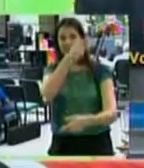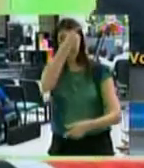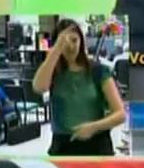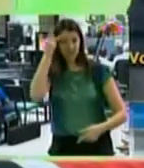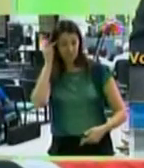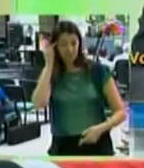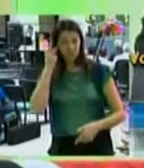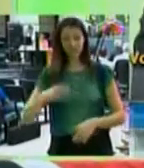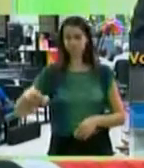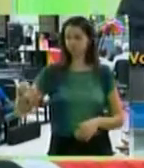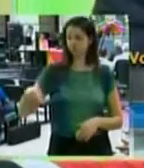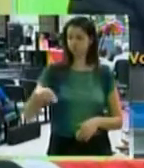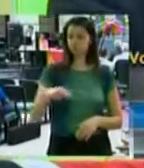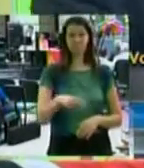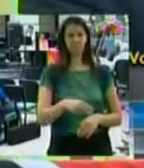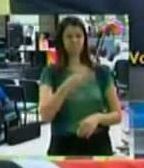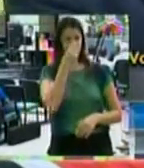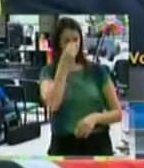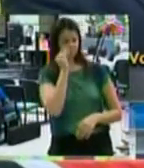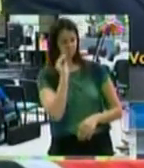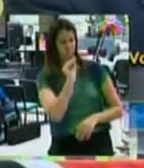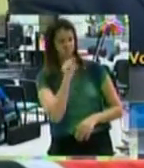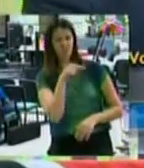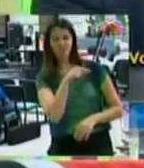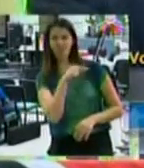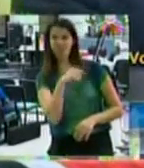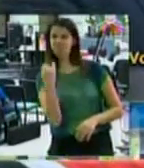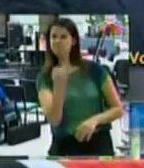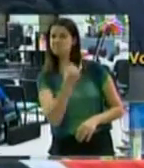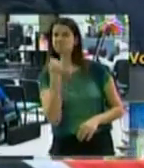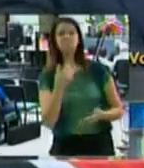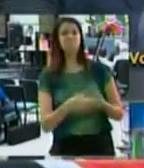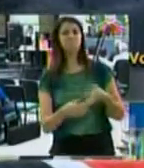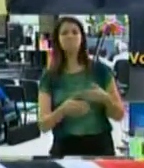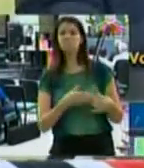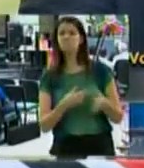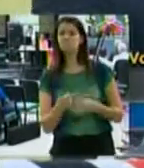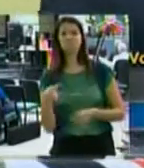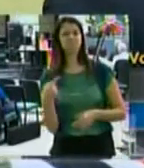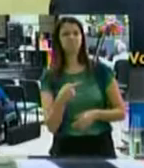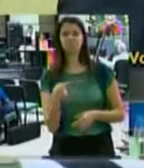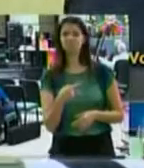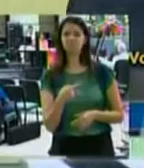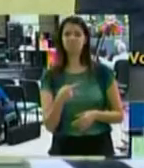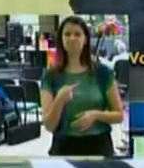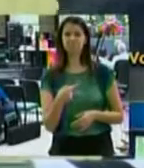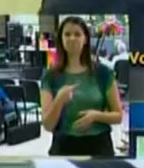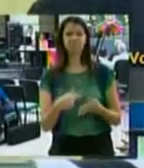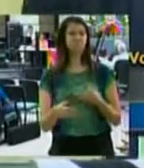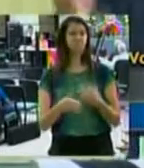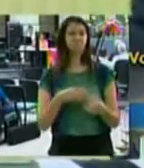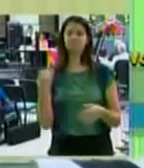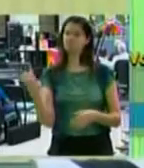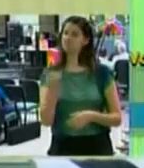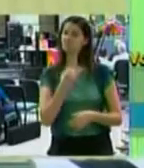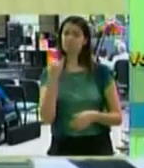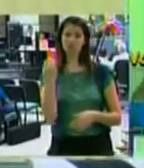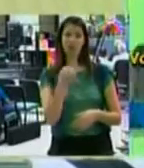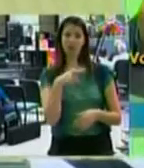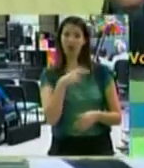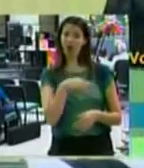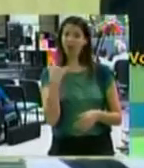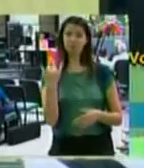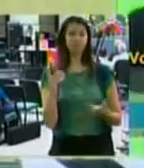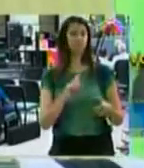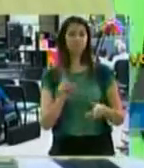aquela cidade, não davam muita importância, eu preciso que você me ouça. Não davam muito valor. Não era uma cidade turística. Não